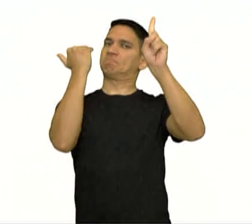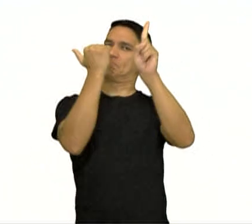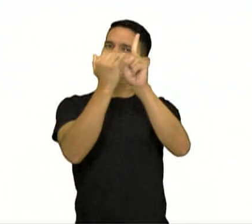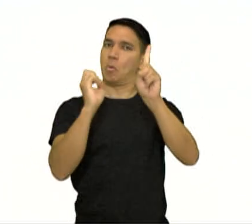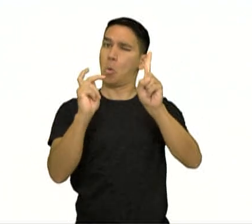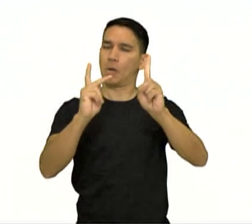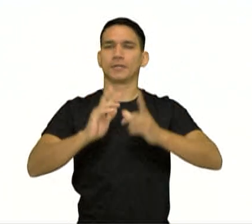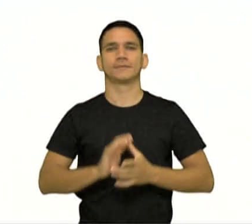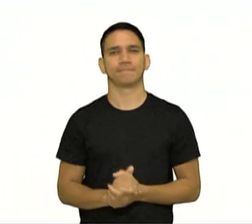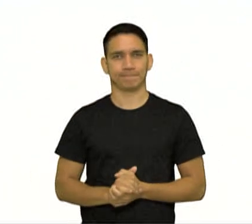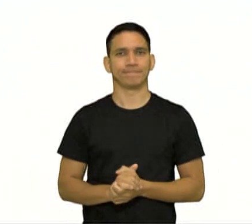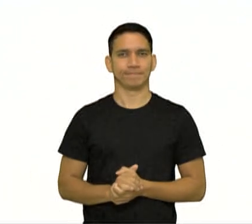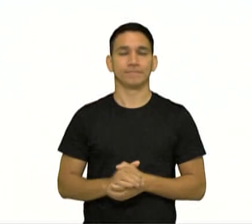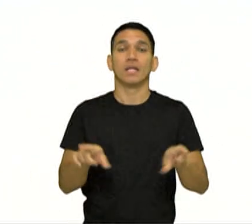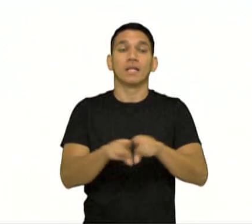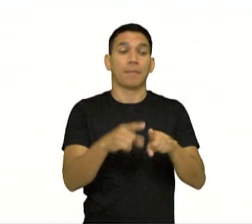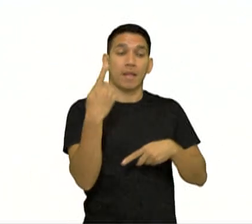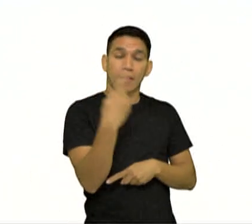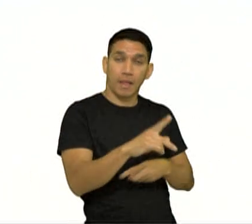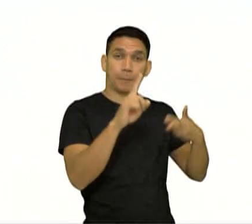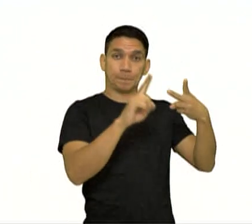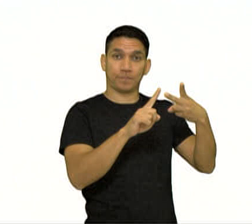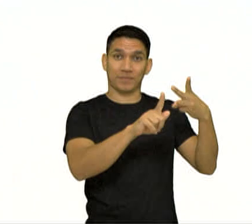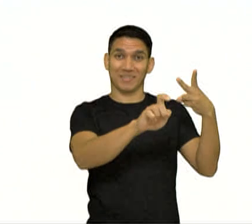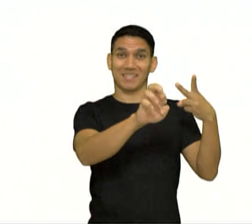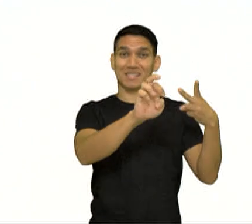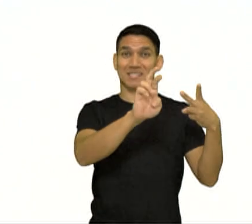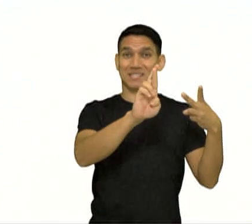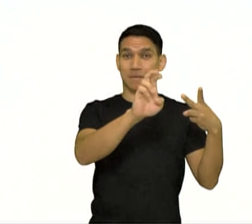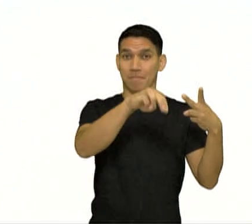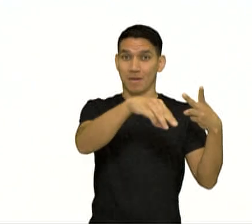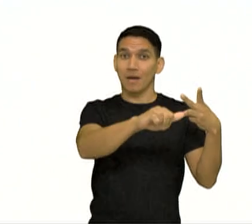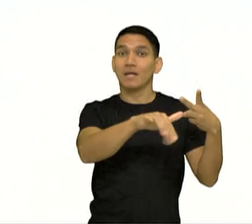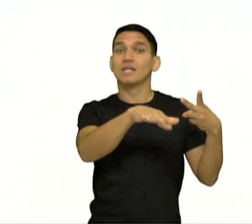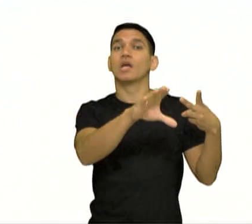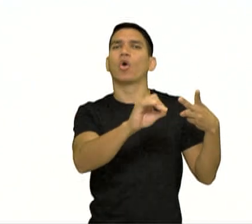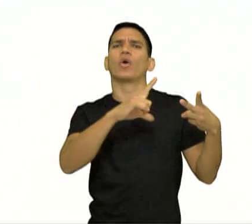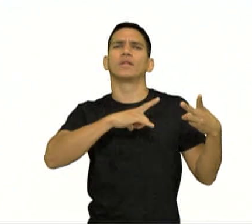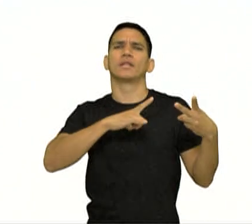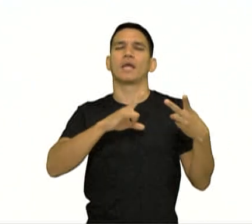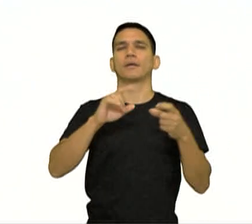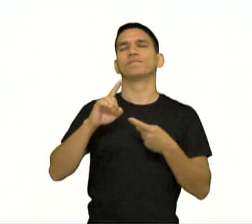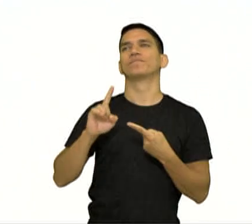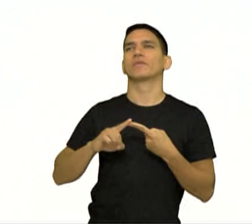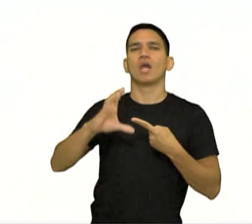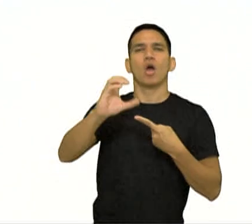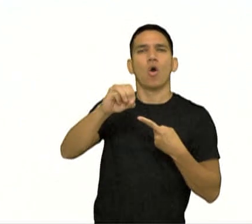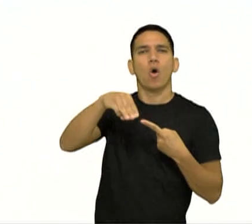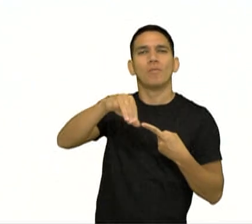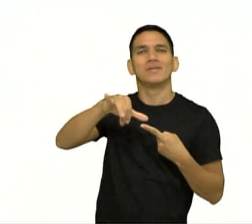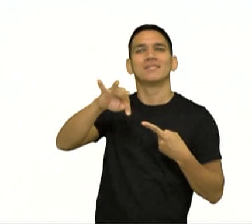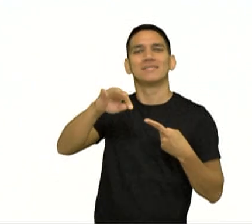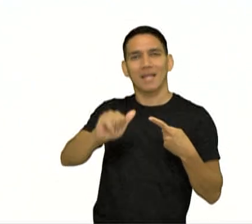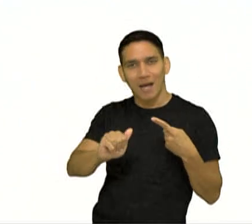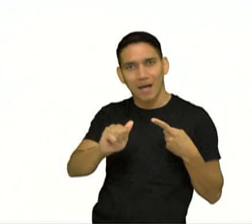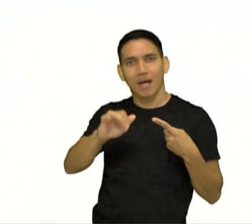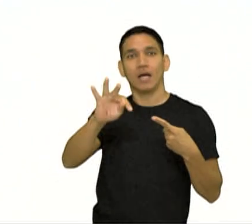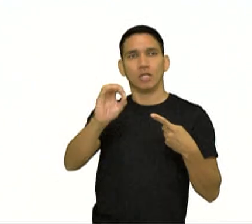PSOL Bom dia dos germânicos nós teremos o comitatus e o direito consuetudinário